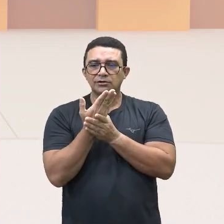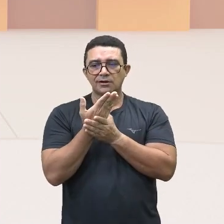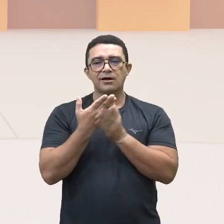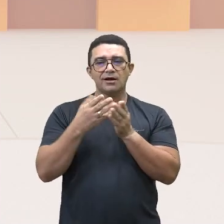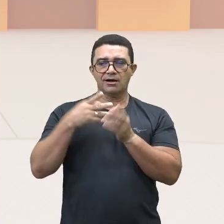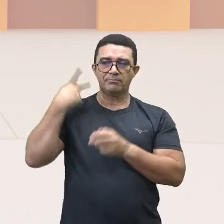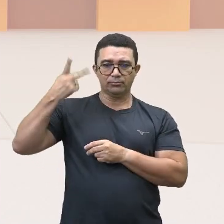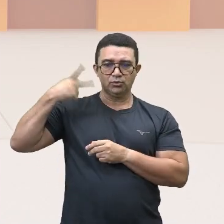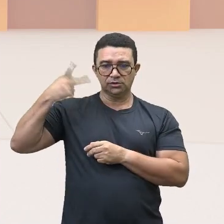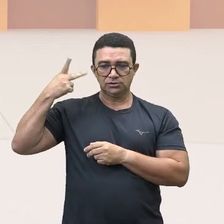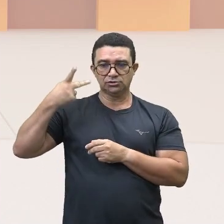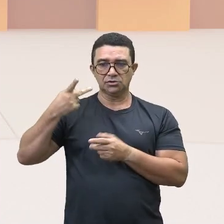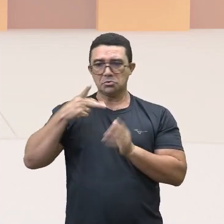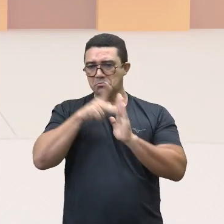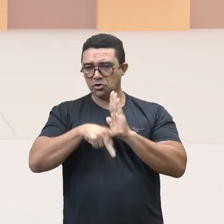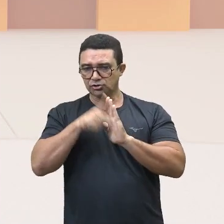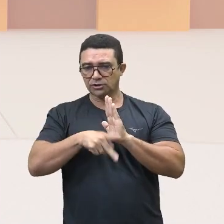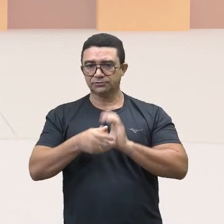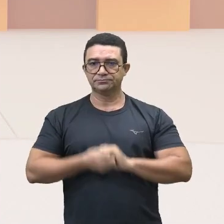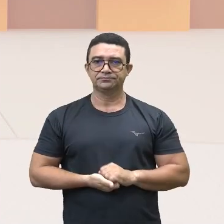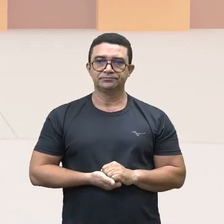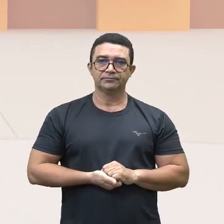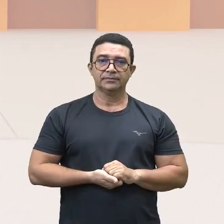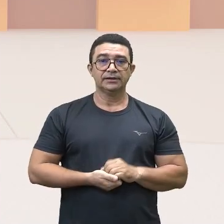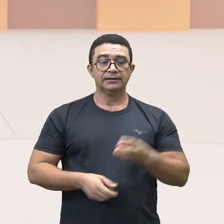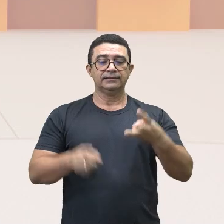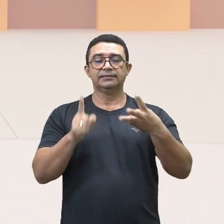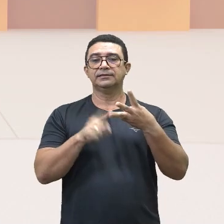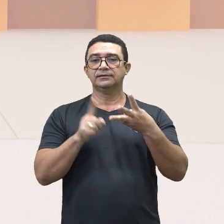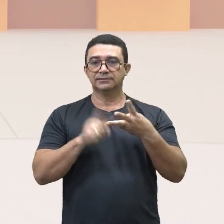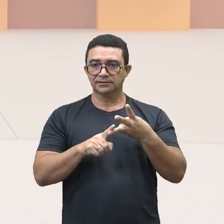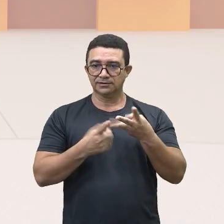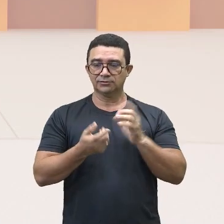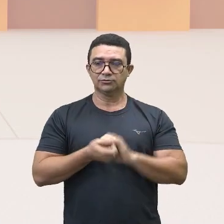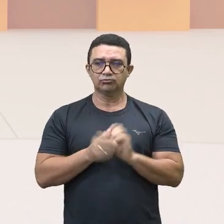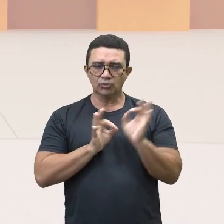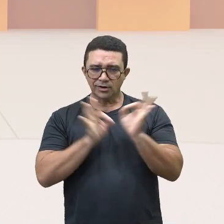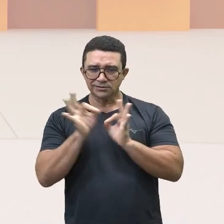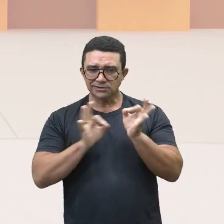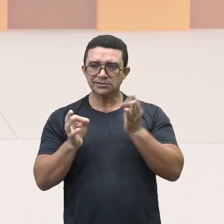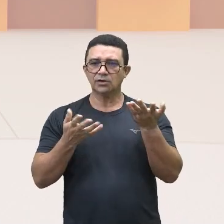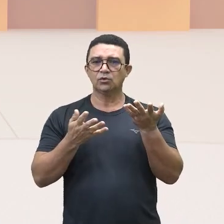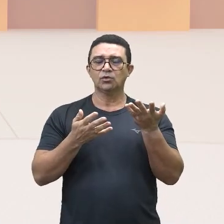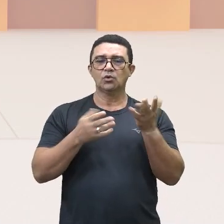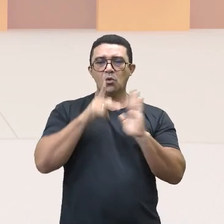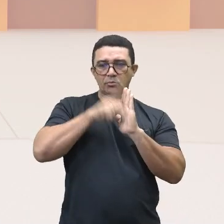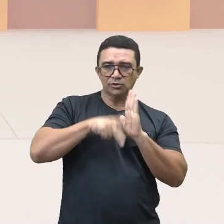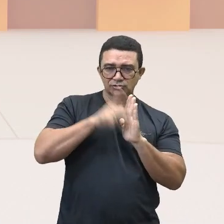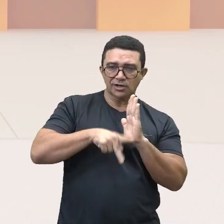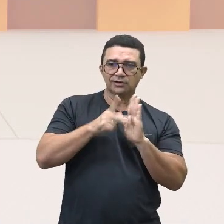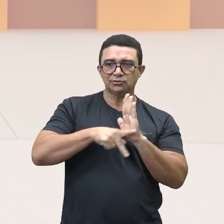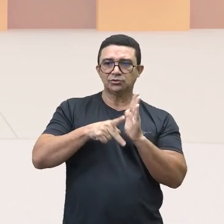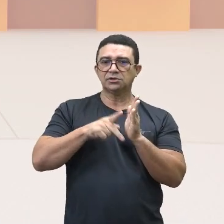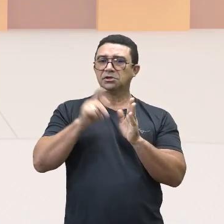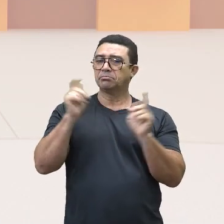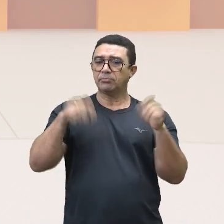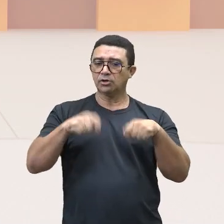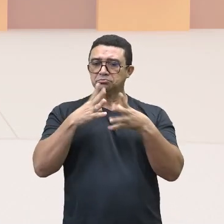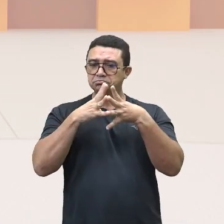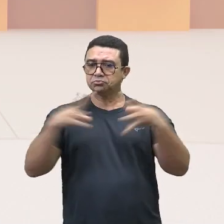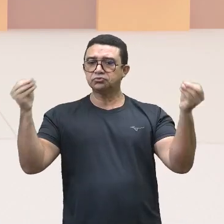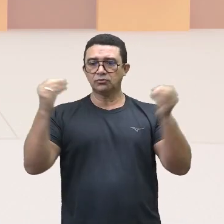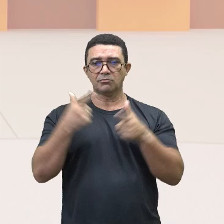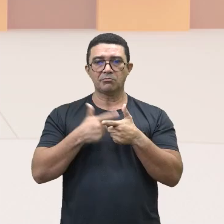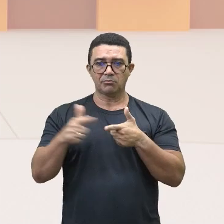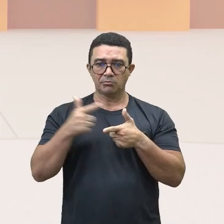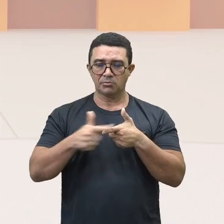terceiro, formulação ou desenho dos programas e ações que possam resolver o problema, né? Então,